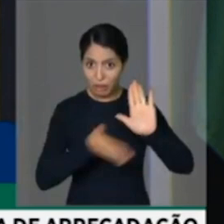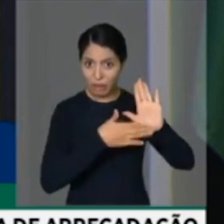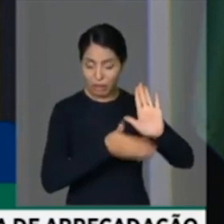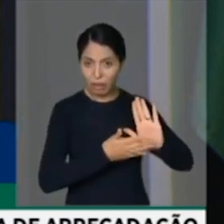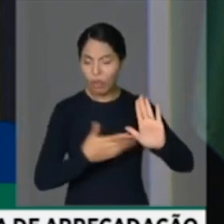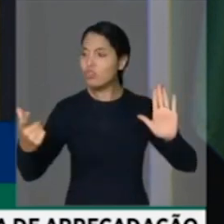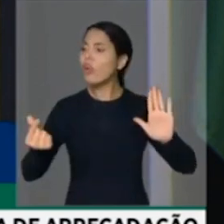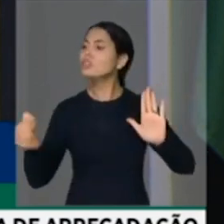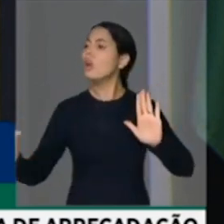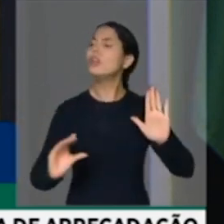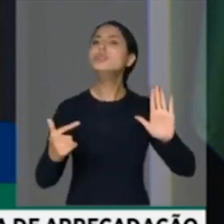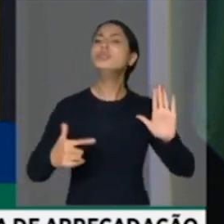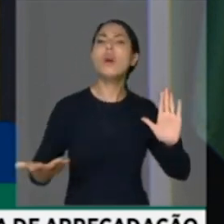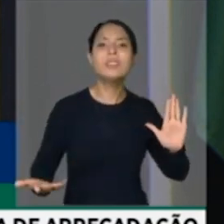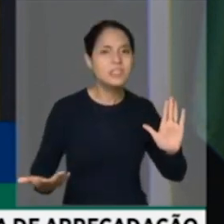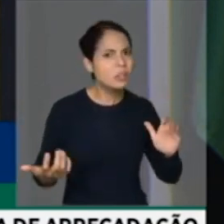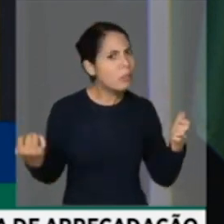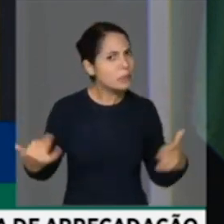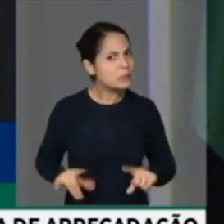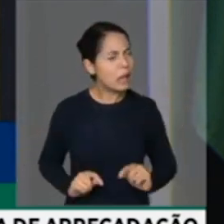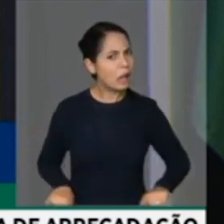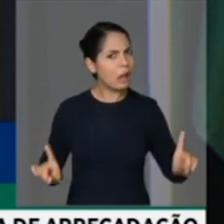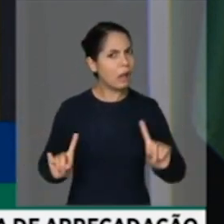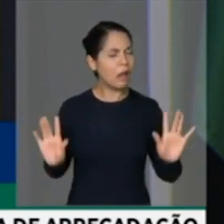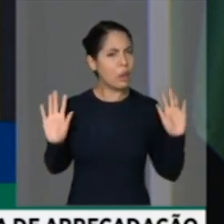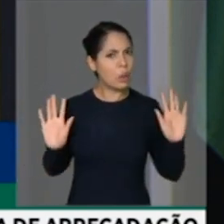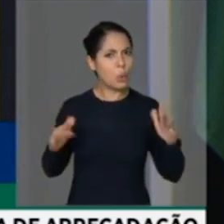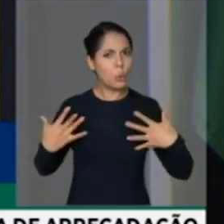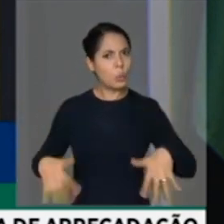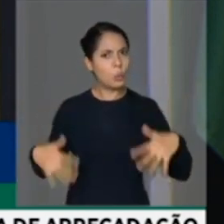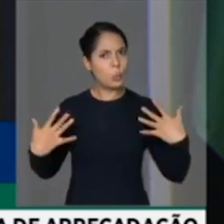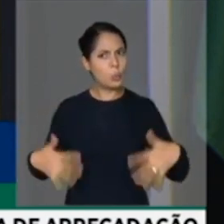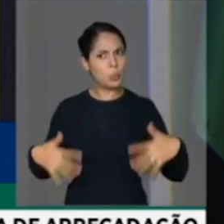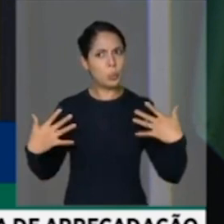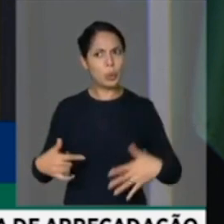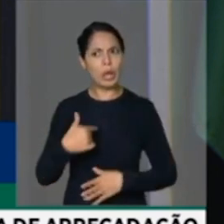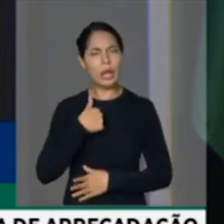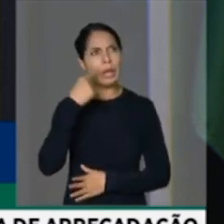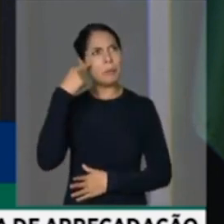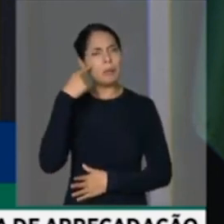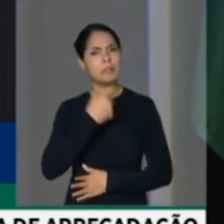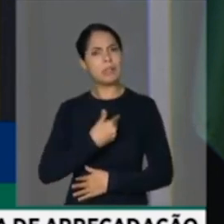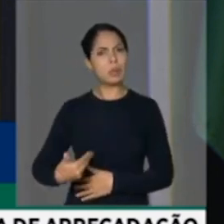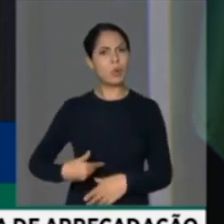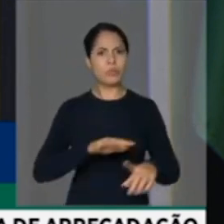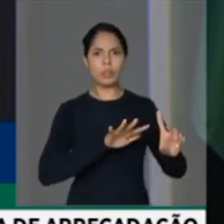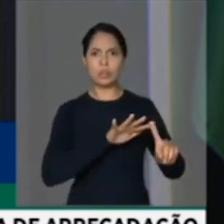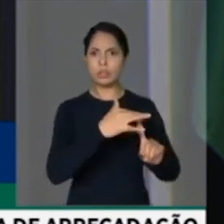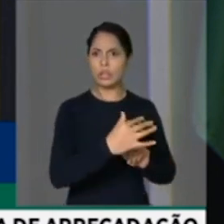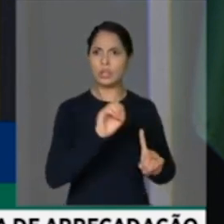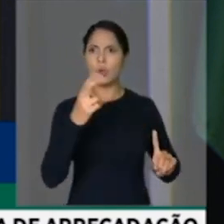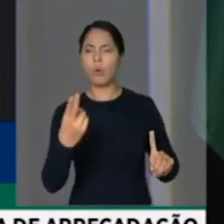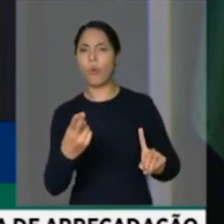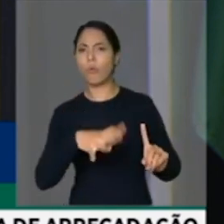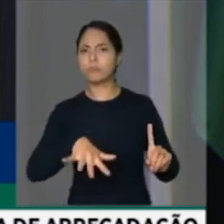sem dizer de onde o dinheiro vai sair. Eu pensei que isso fosse proposta de governo socialista populista,